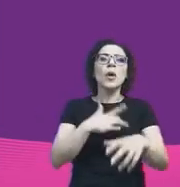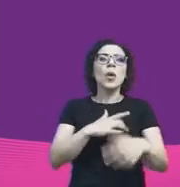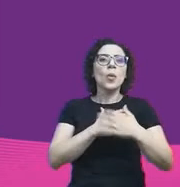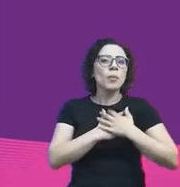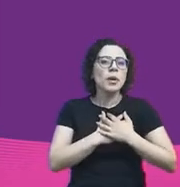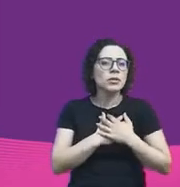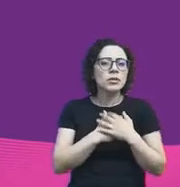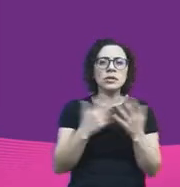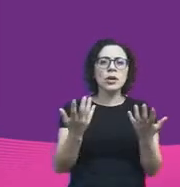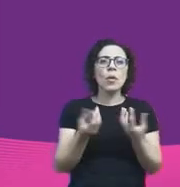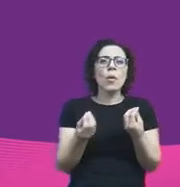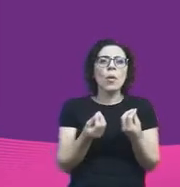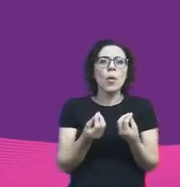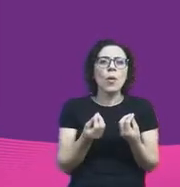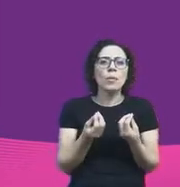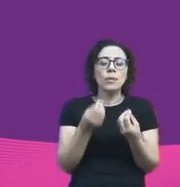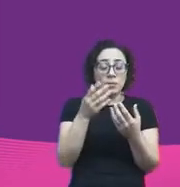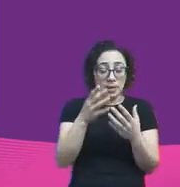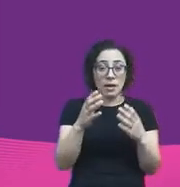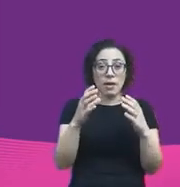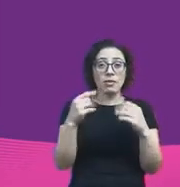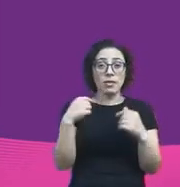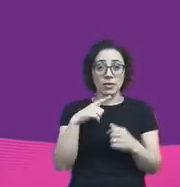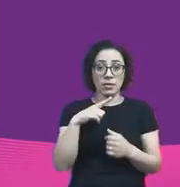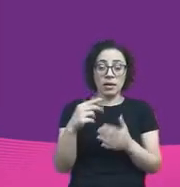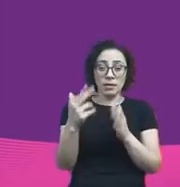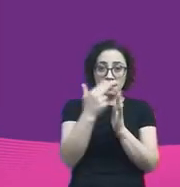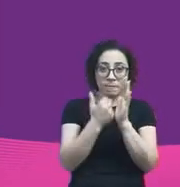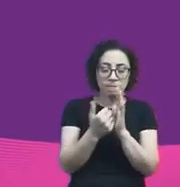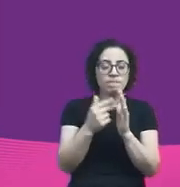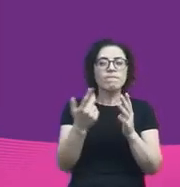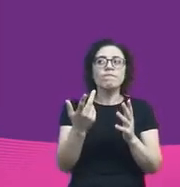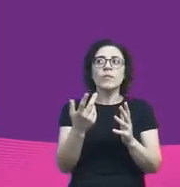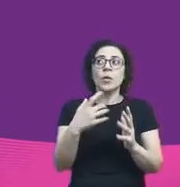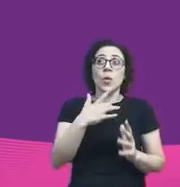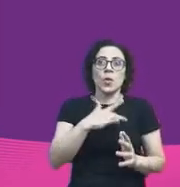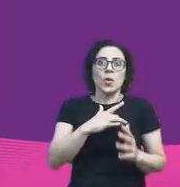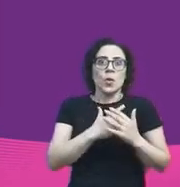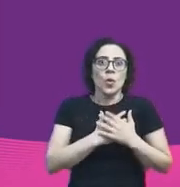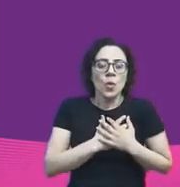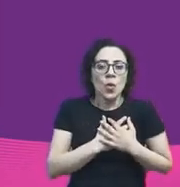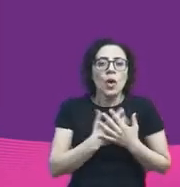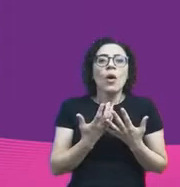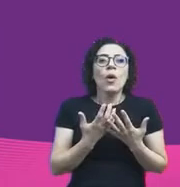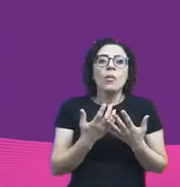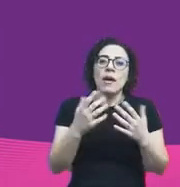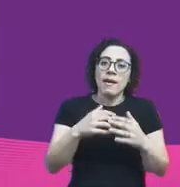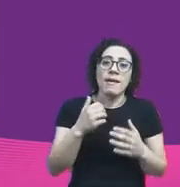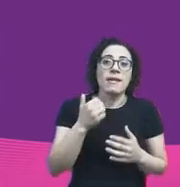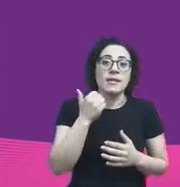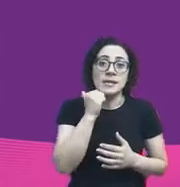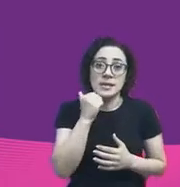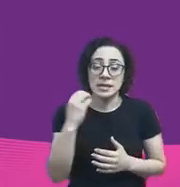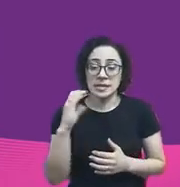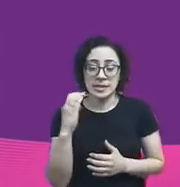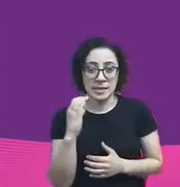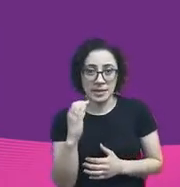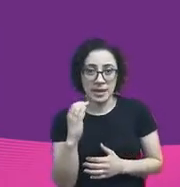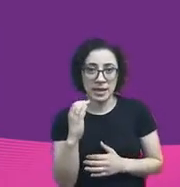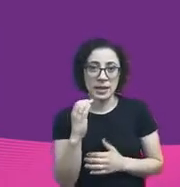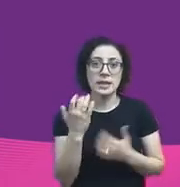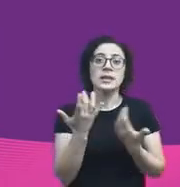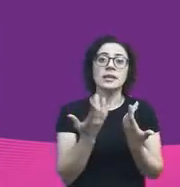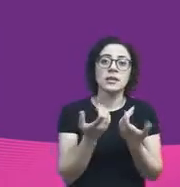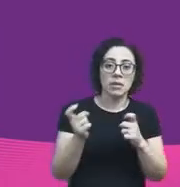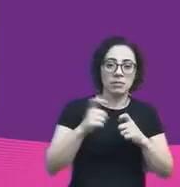ciência. Isso é que os autores definem como o compassionomic, tá? E eles dão uma série de evidências